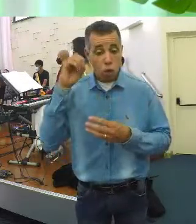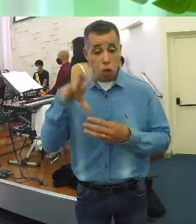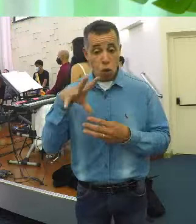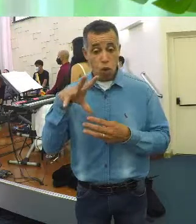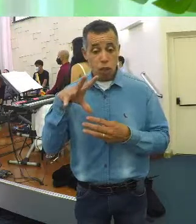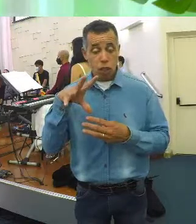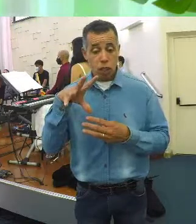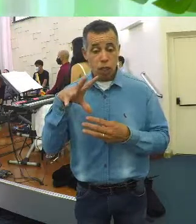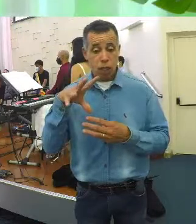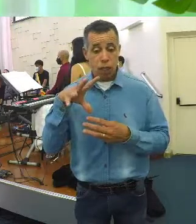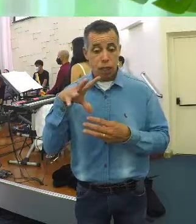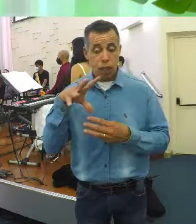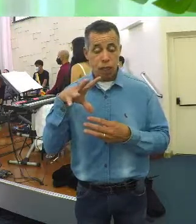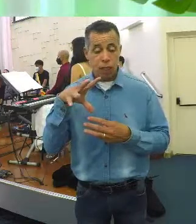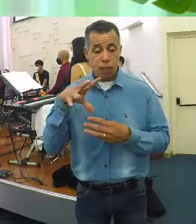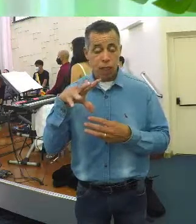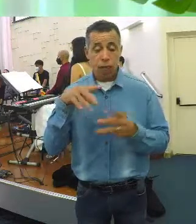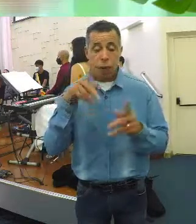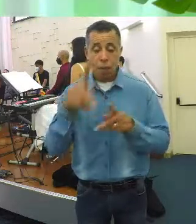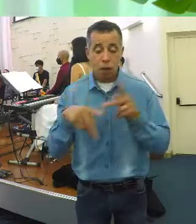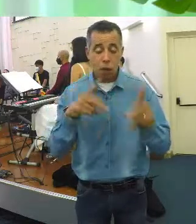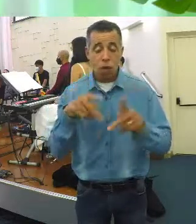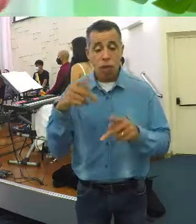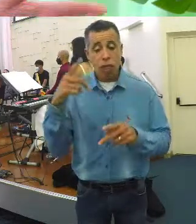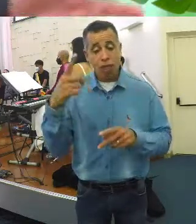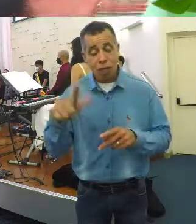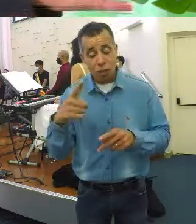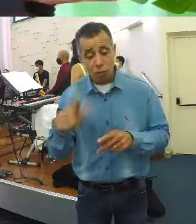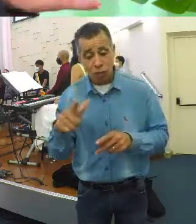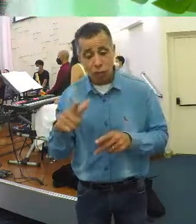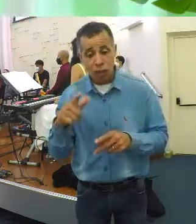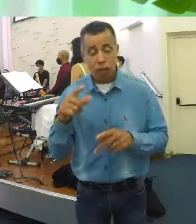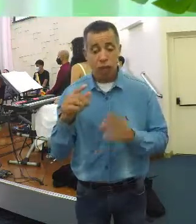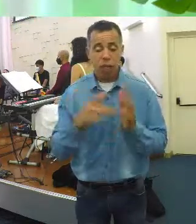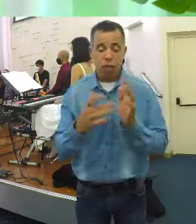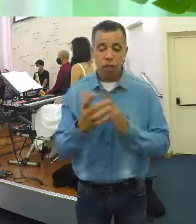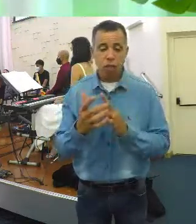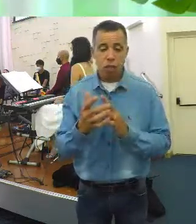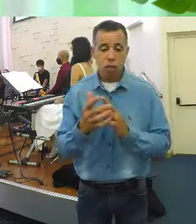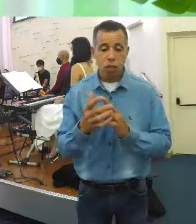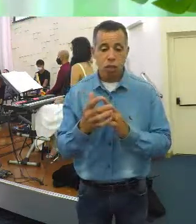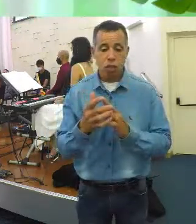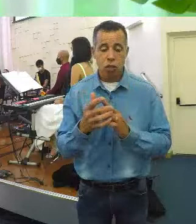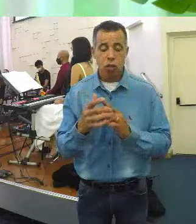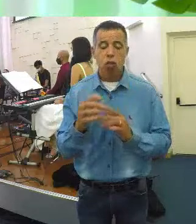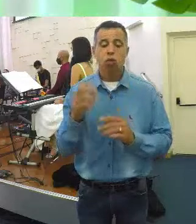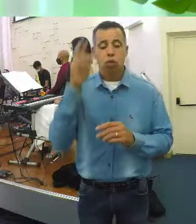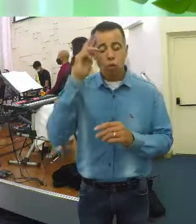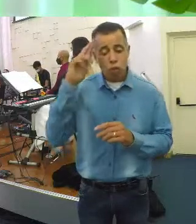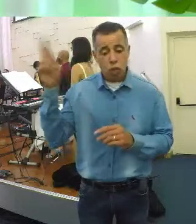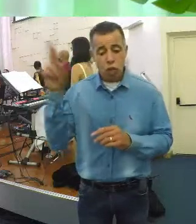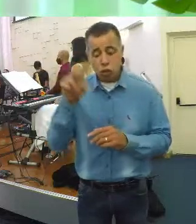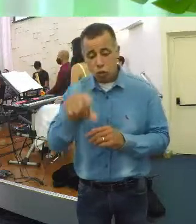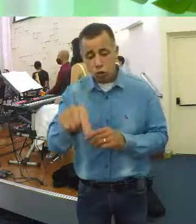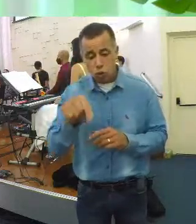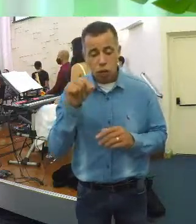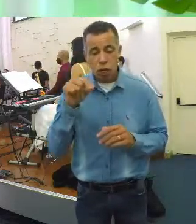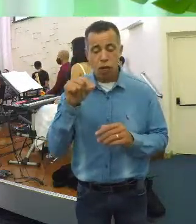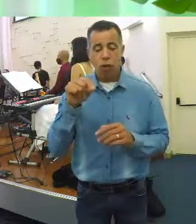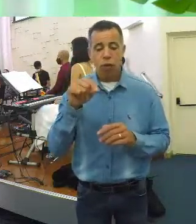gentios, para que a salvação chegue até os confins da terra. O Senhor não escolheu Israel para que